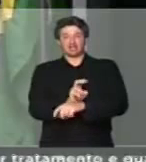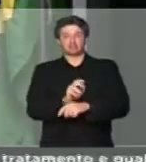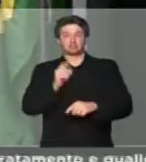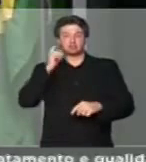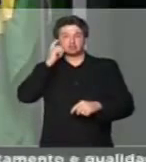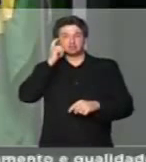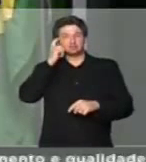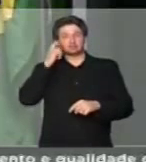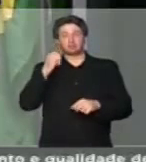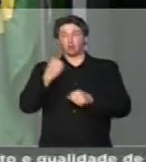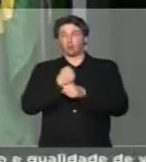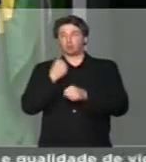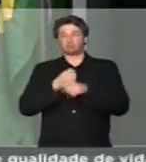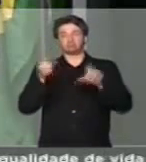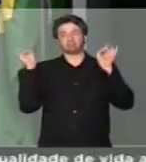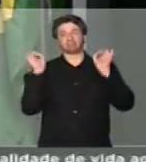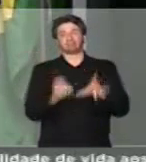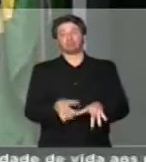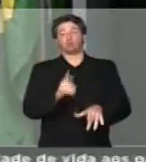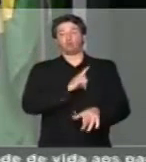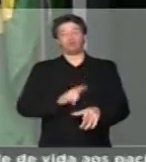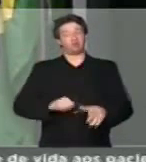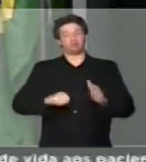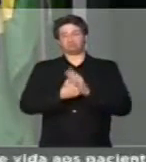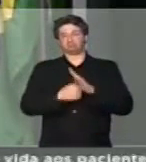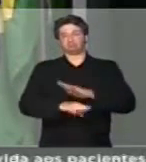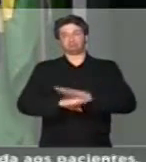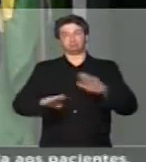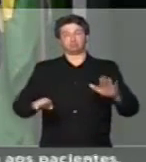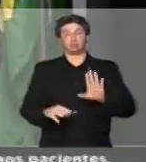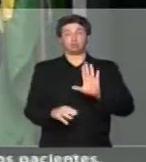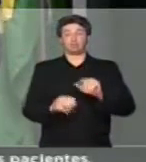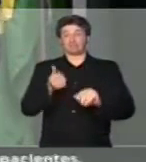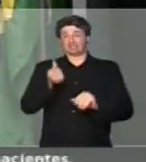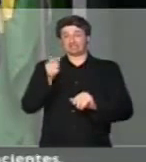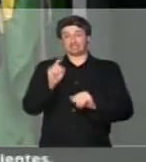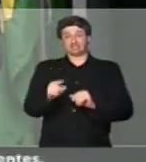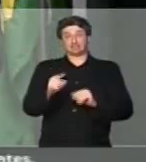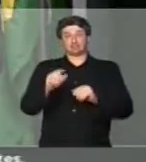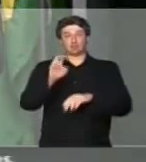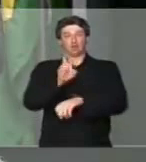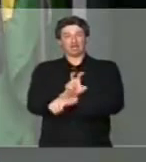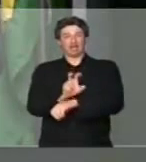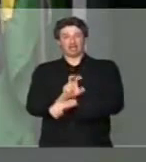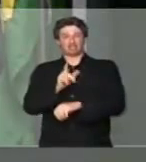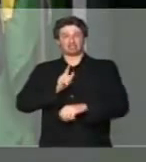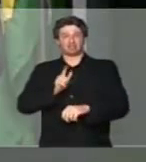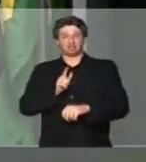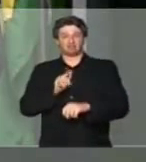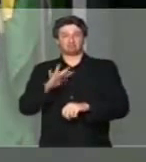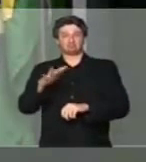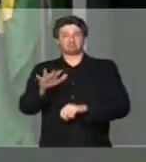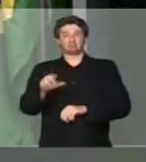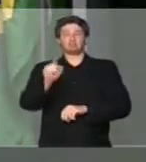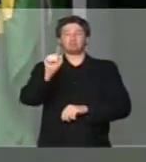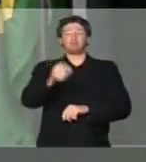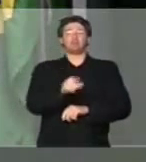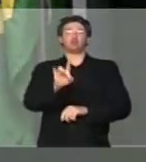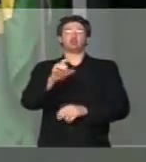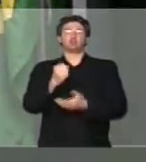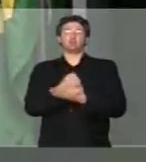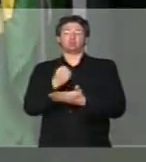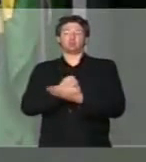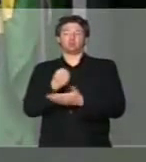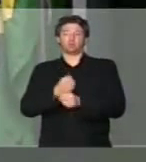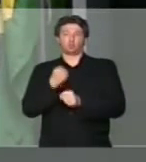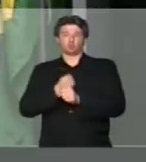praticamente abandonado pelo governo. Das 6 mil creches previstas, pouco mais de 1.000 foram